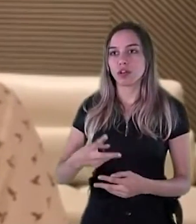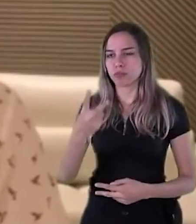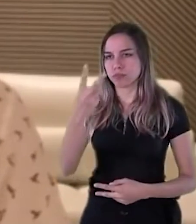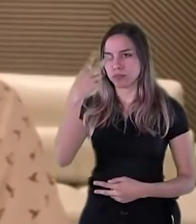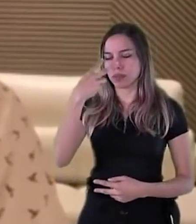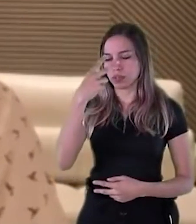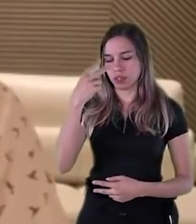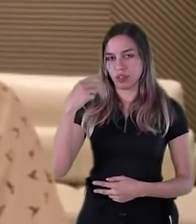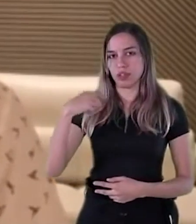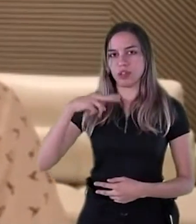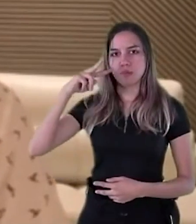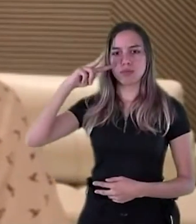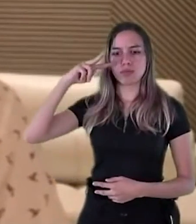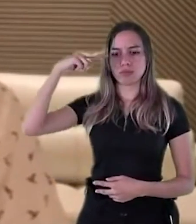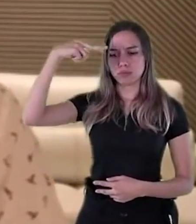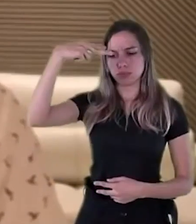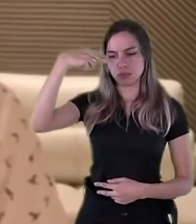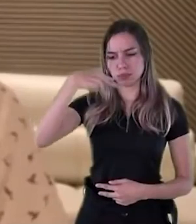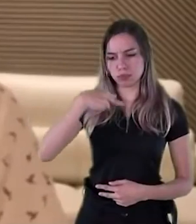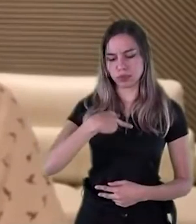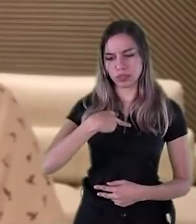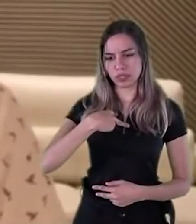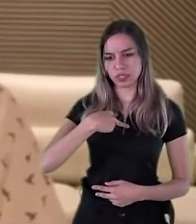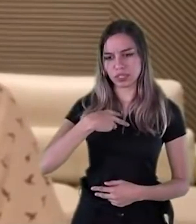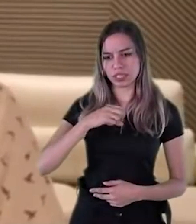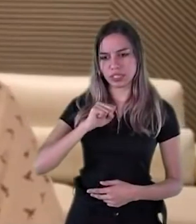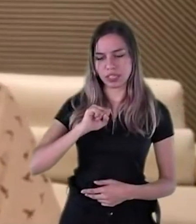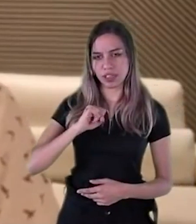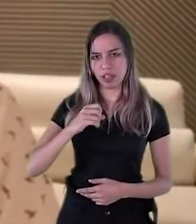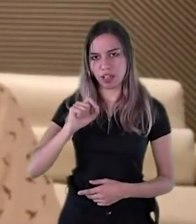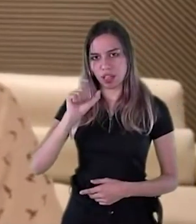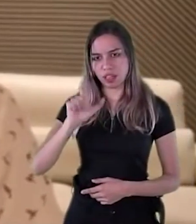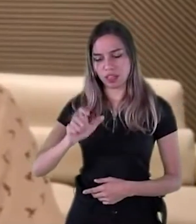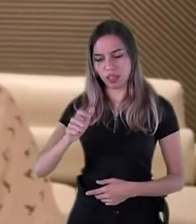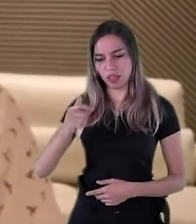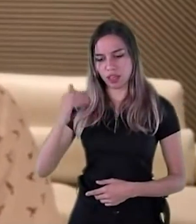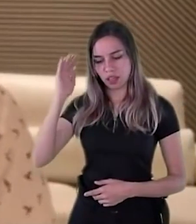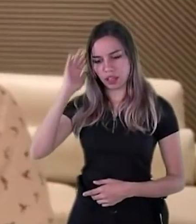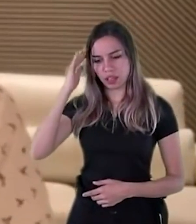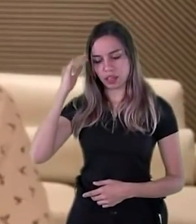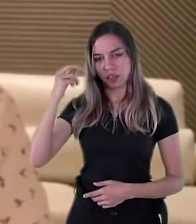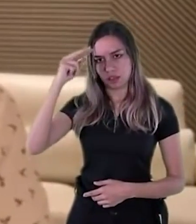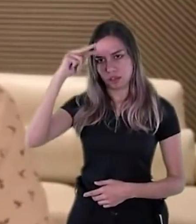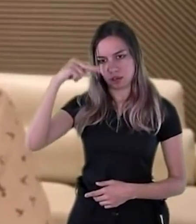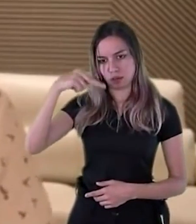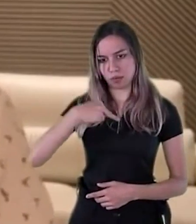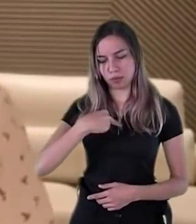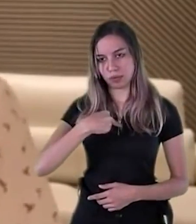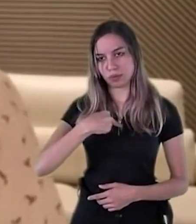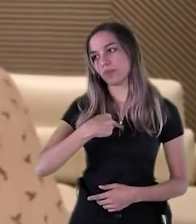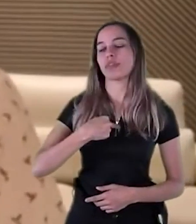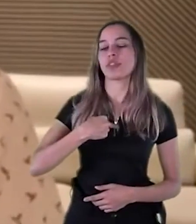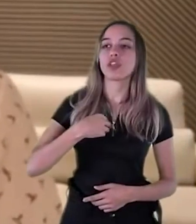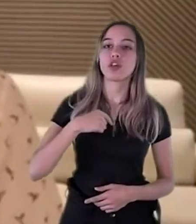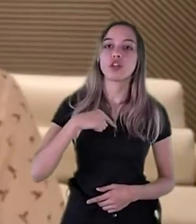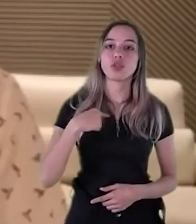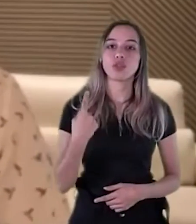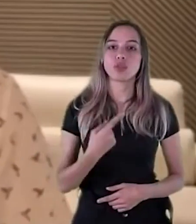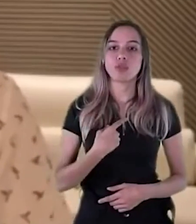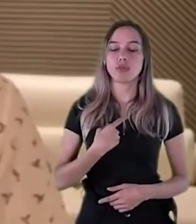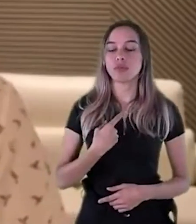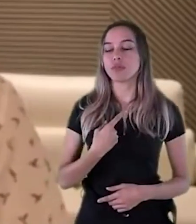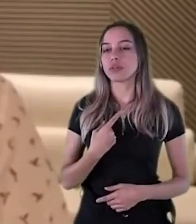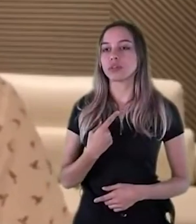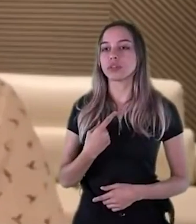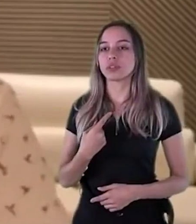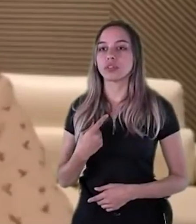os caminhos de dentro, sem dúvida, trilha um caminho de resistência. Nós não somos favorecidos a viver a vida